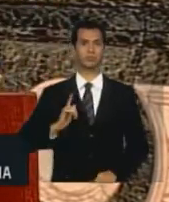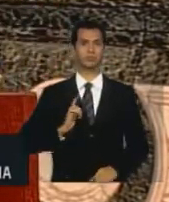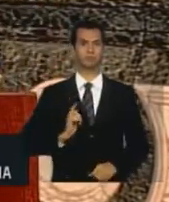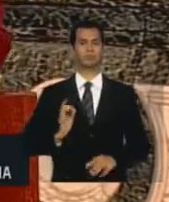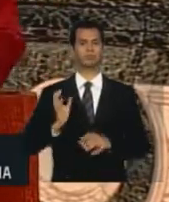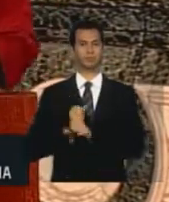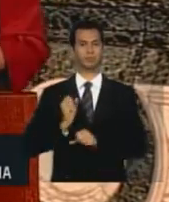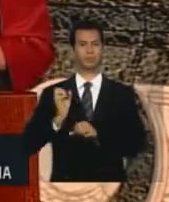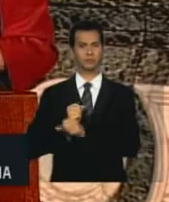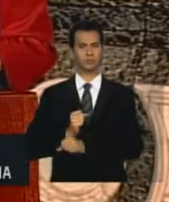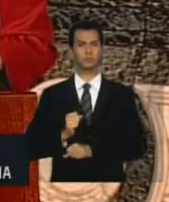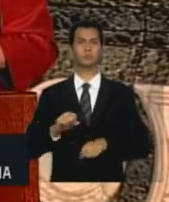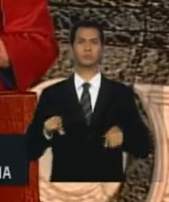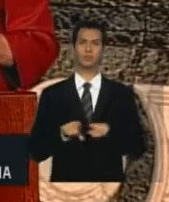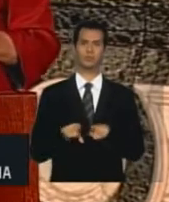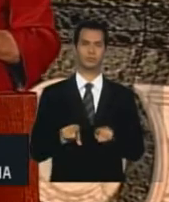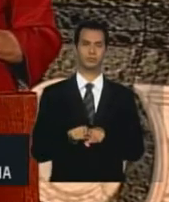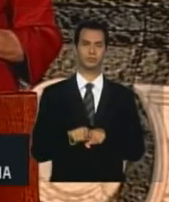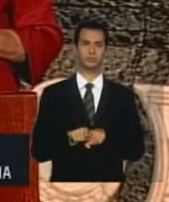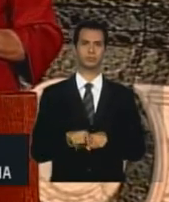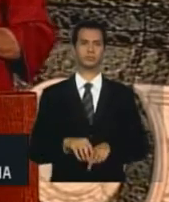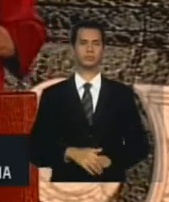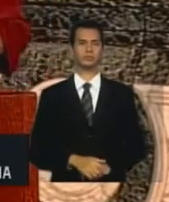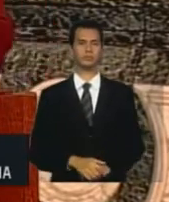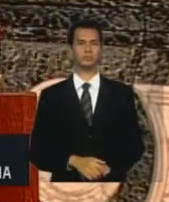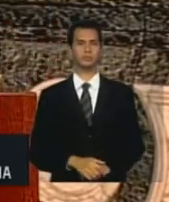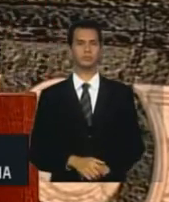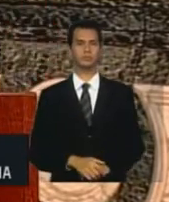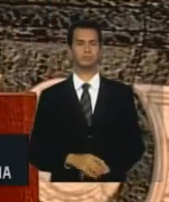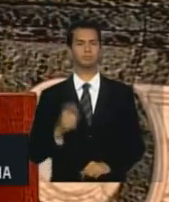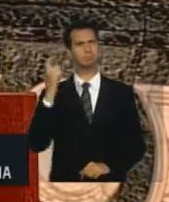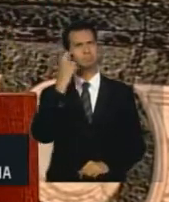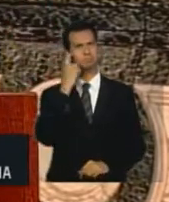depois ele também considerou que